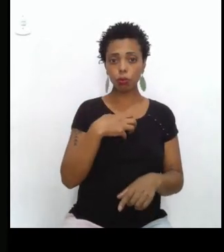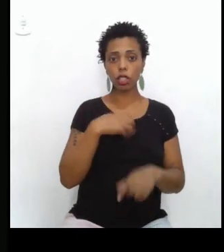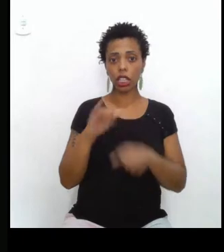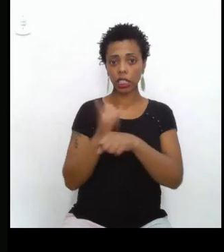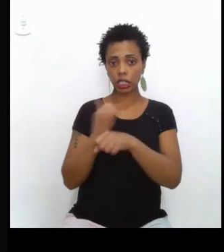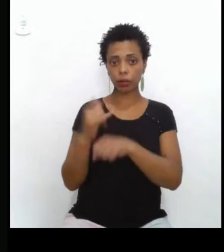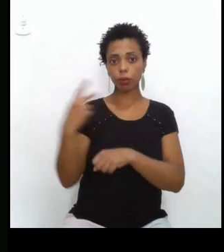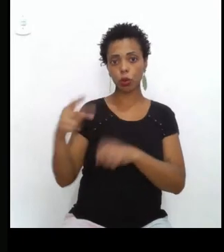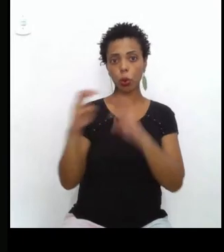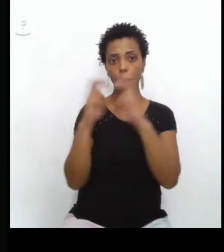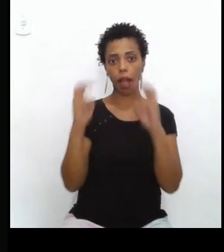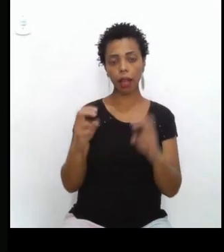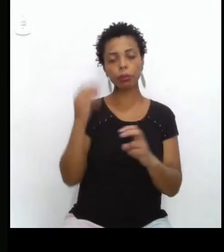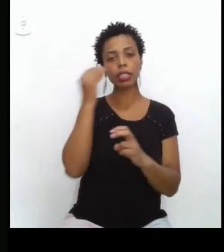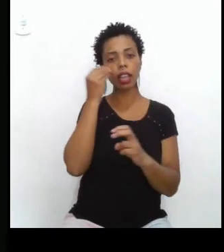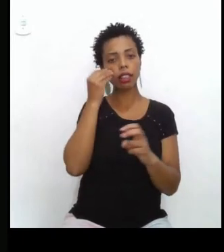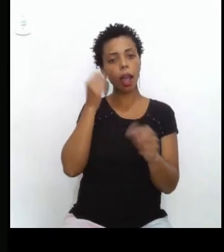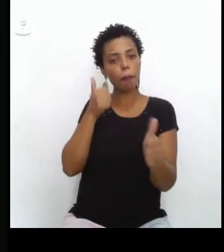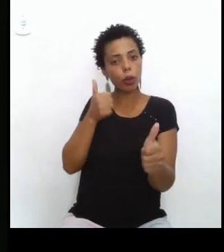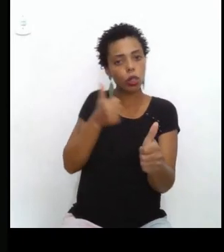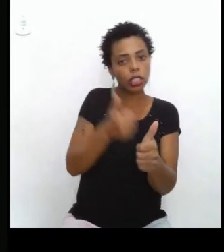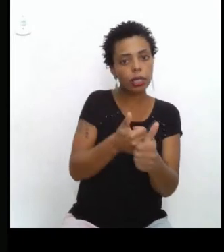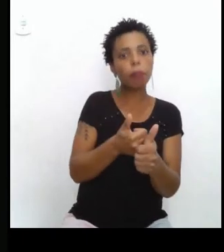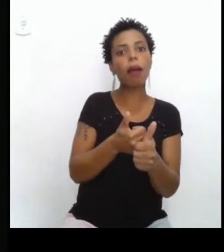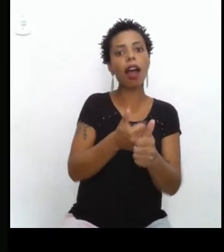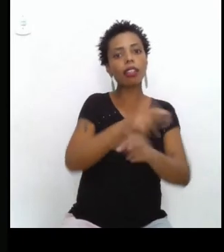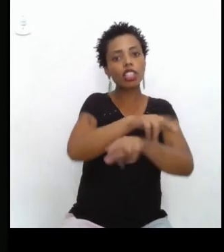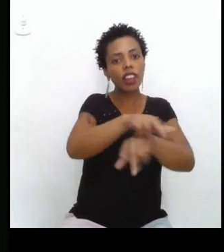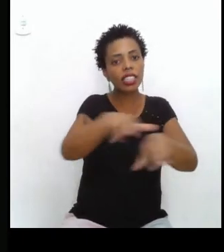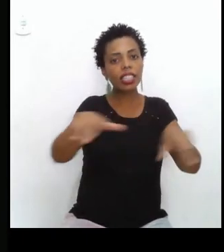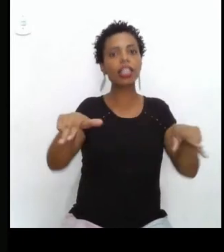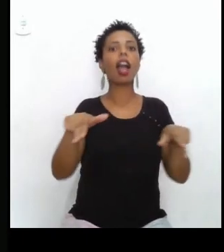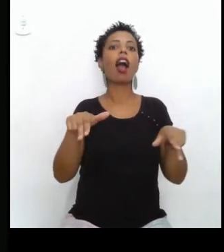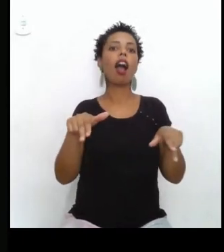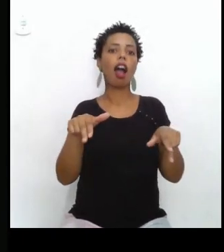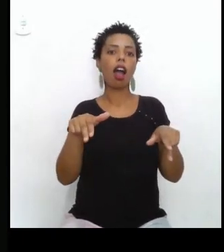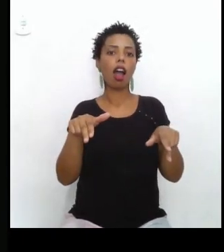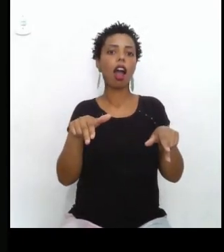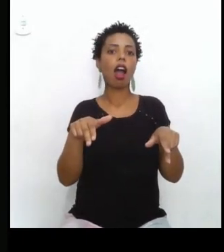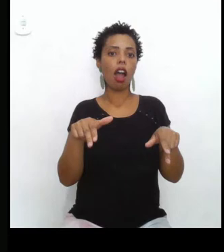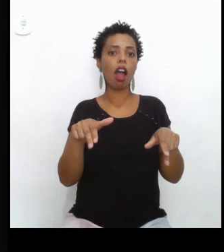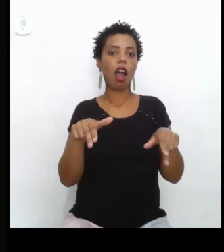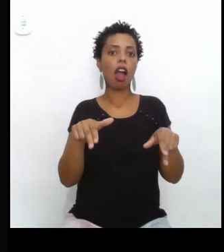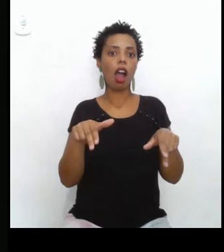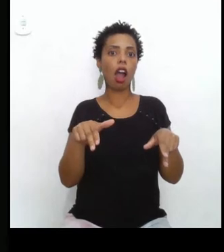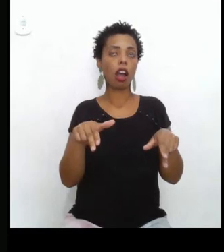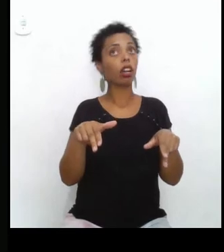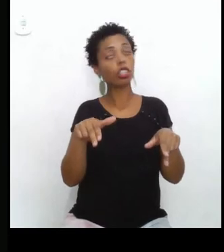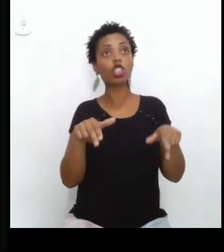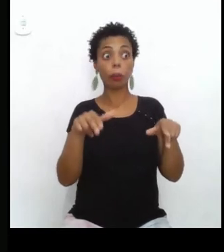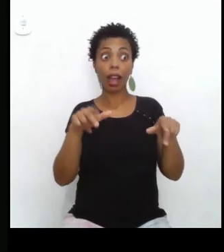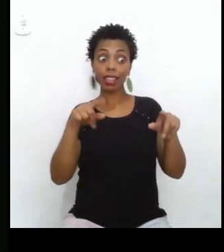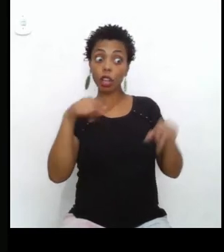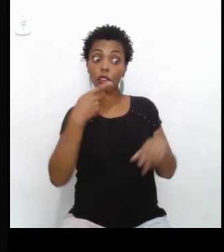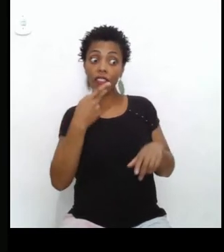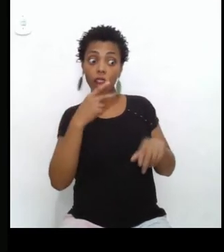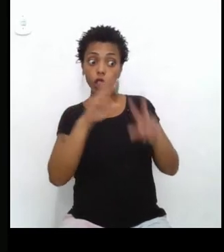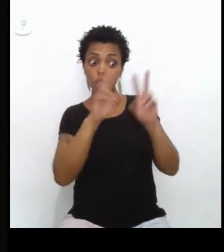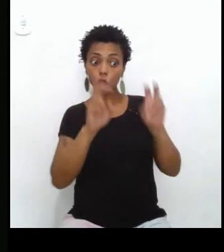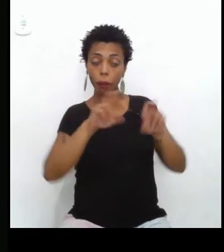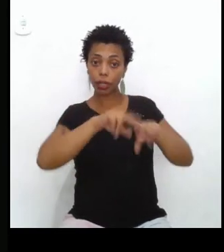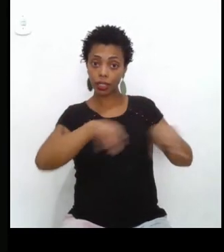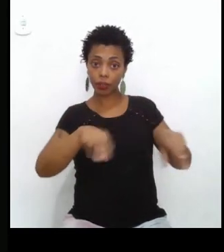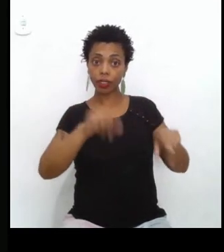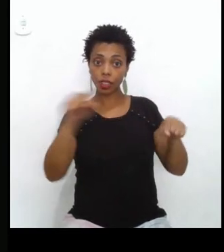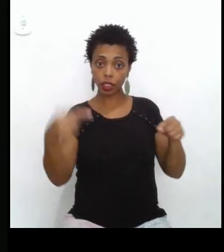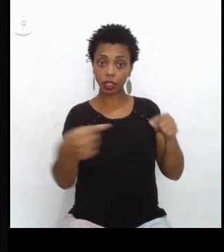aproximar na dessa dessa diversidade e dessa diversidade interna que diversidade no sentido de pressão coloca não o